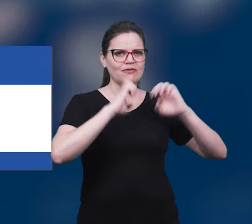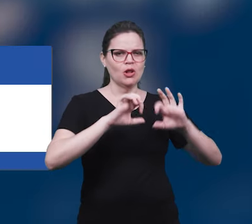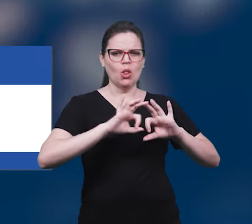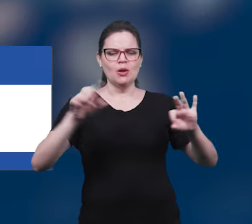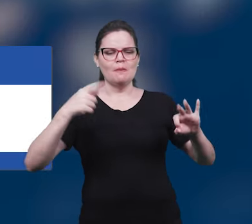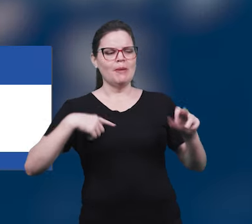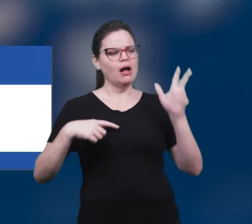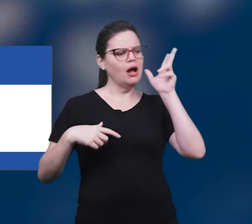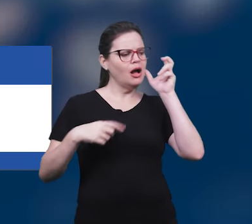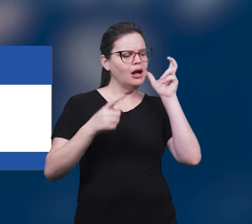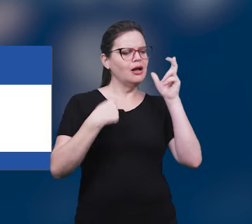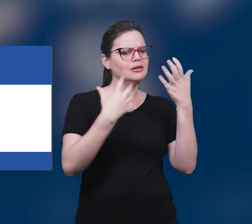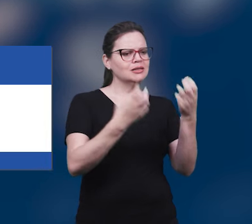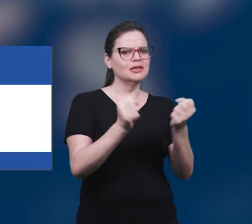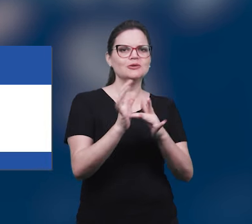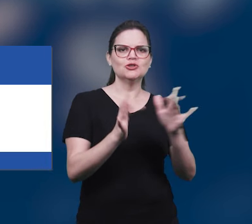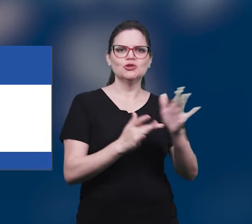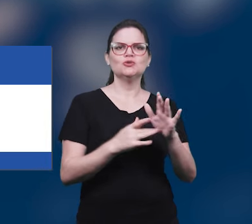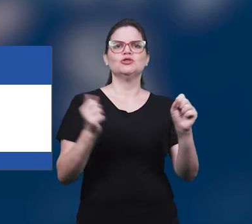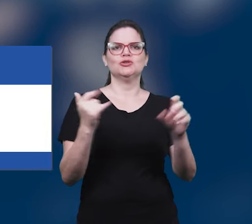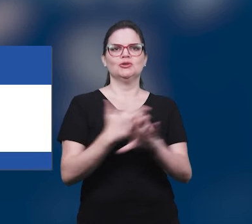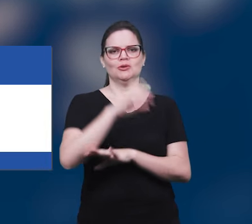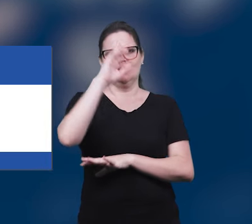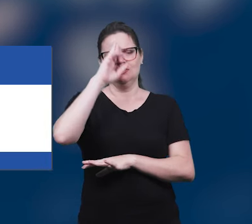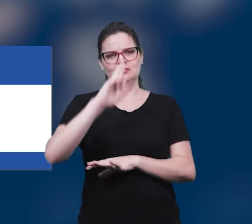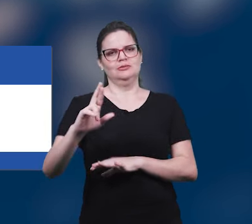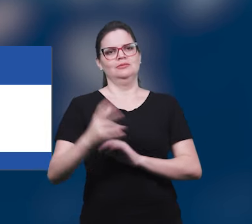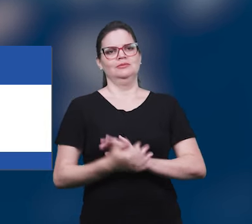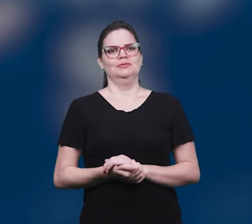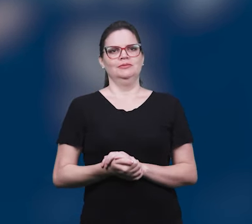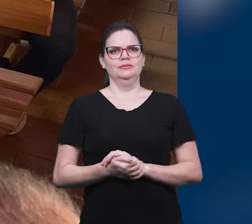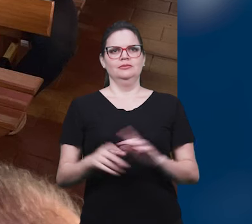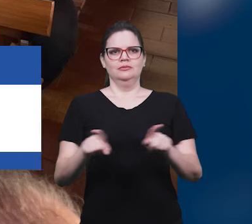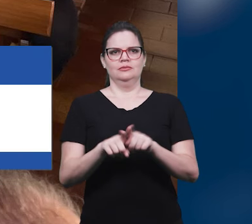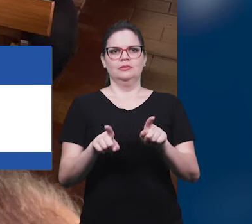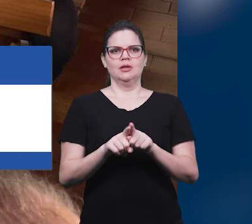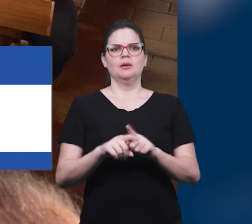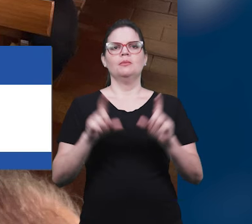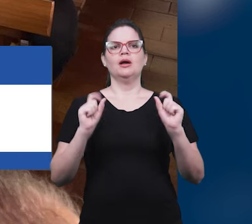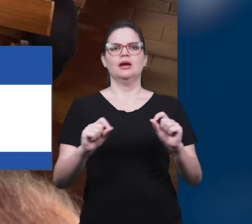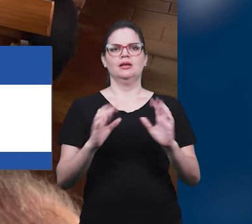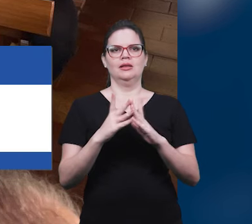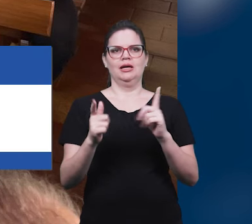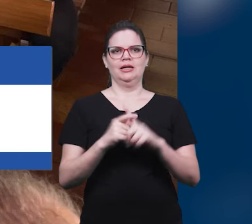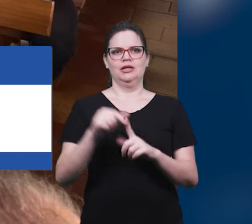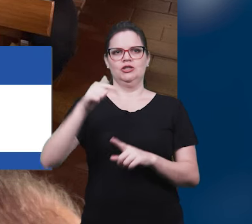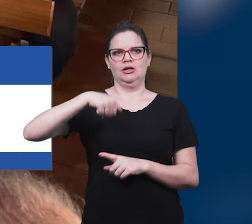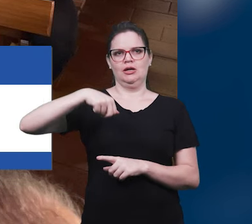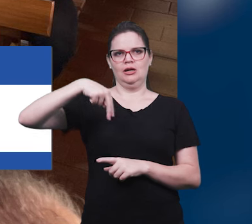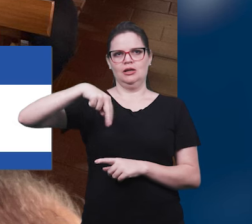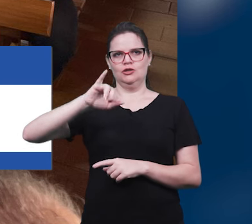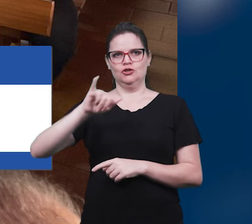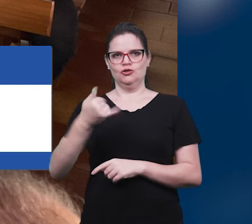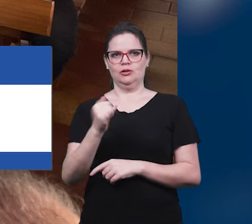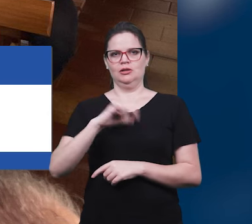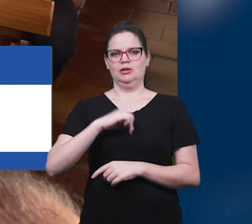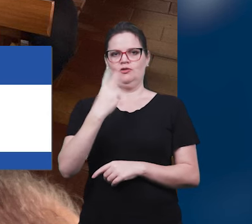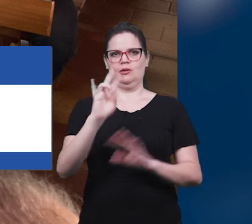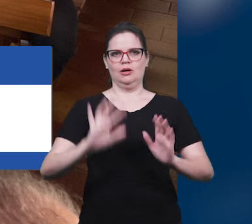mas o nome do senhor tem sido glorificado através desse trabalho nós tivemos na igreja da qnj também dois eventos nós